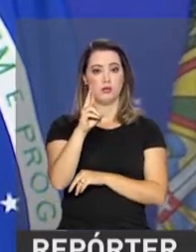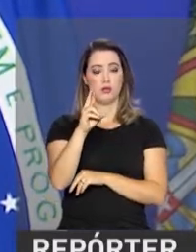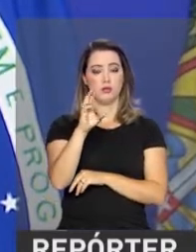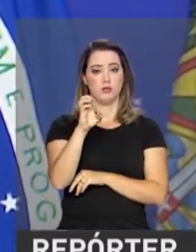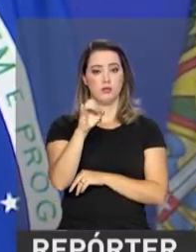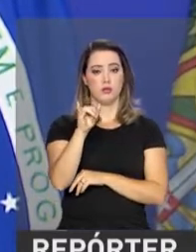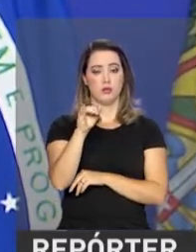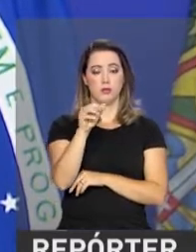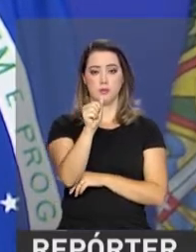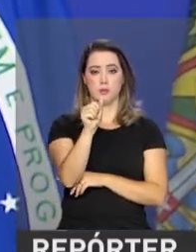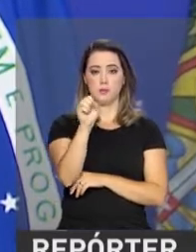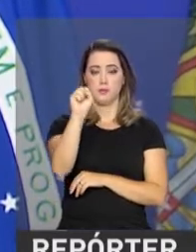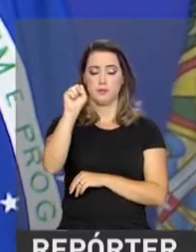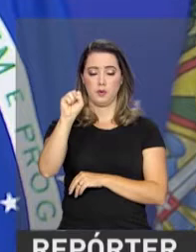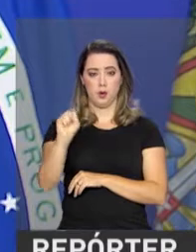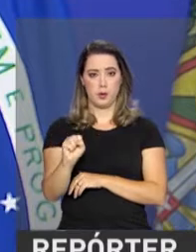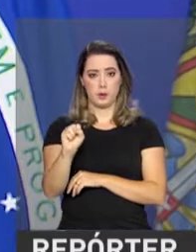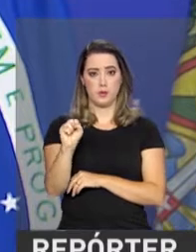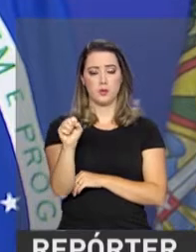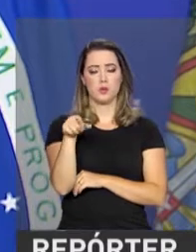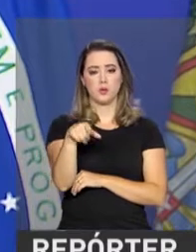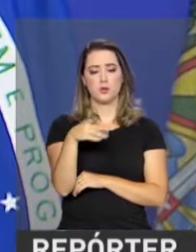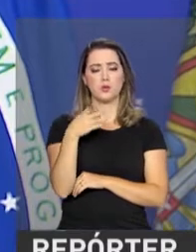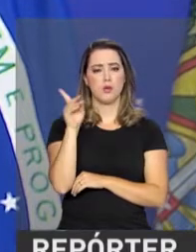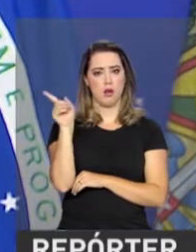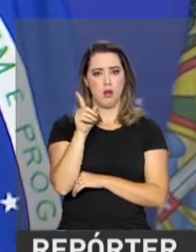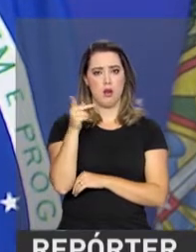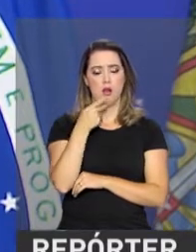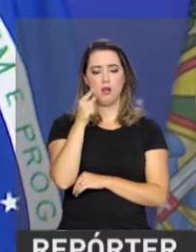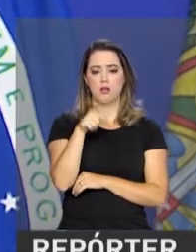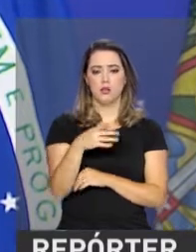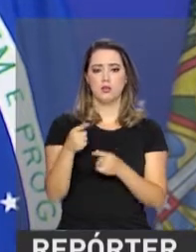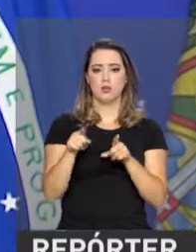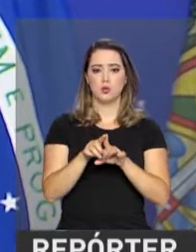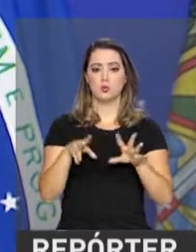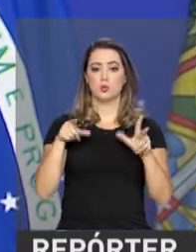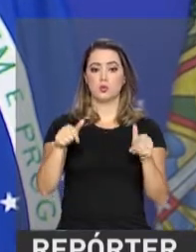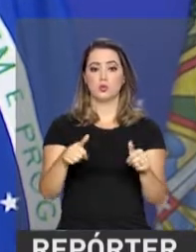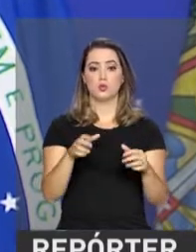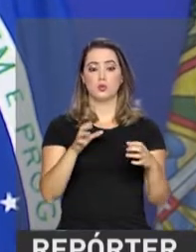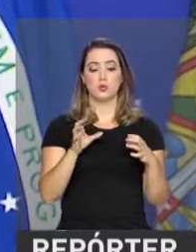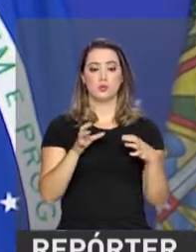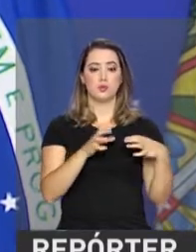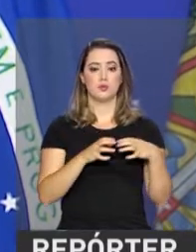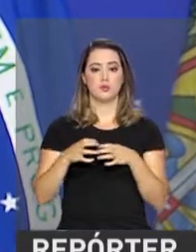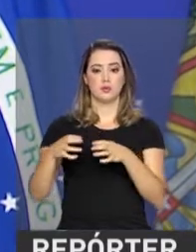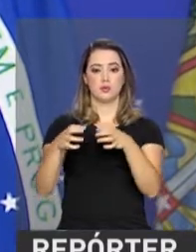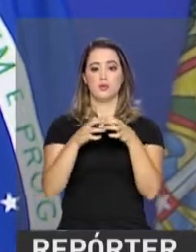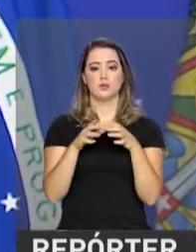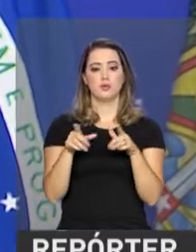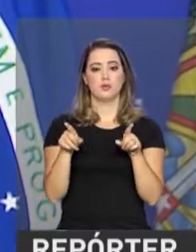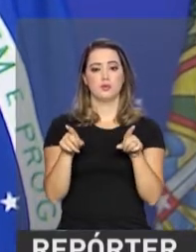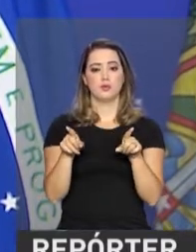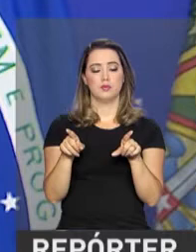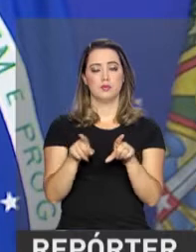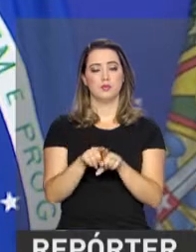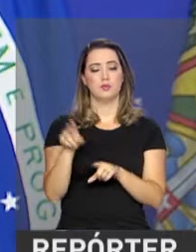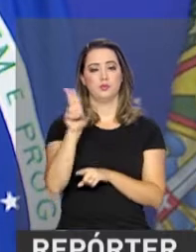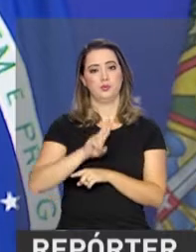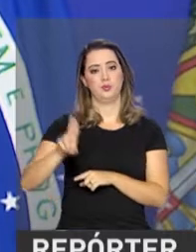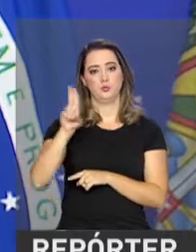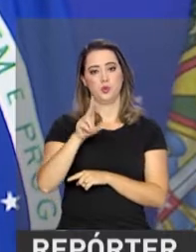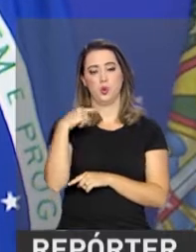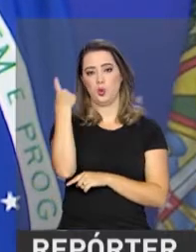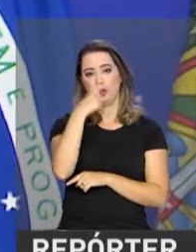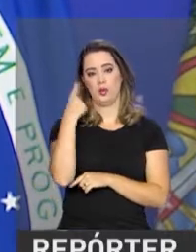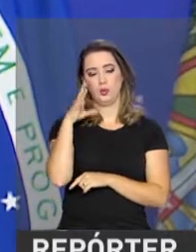digamos assim o doutor marcos magalhães ficaria felicíssimo porque todos sem exceção fazem a escola em tempo